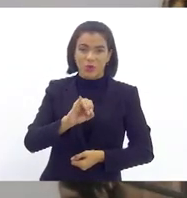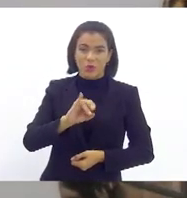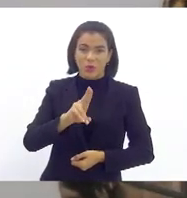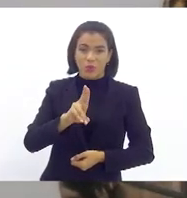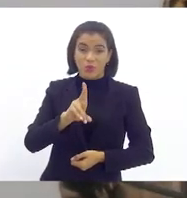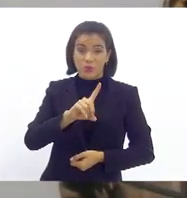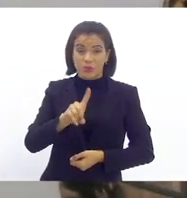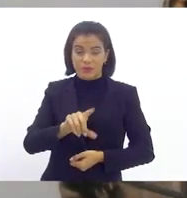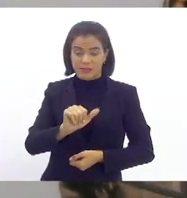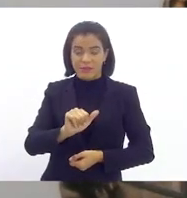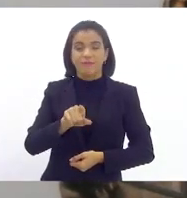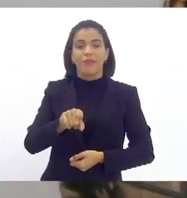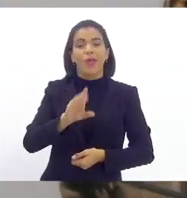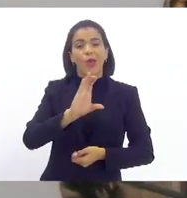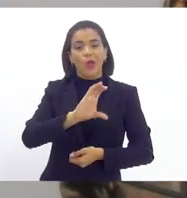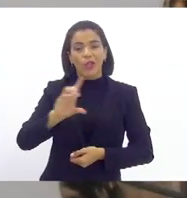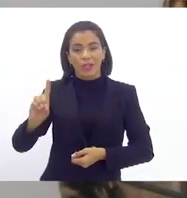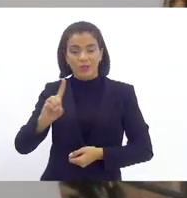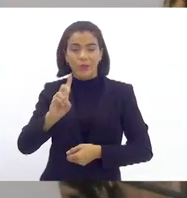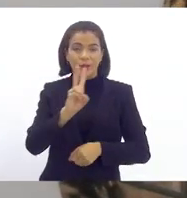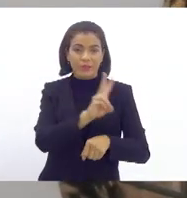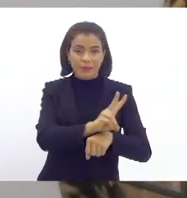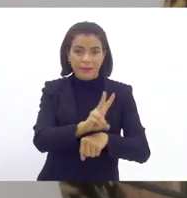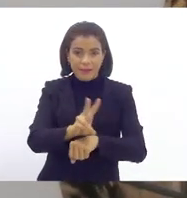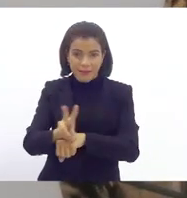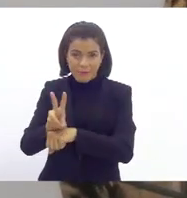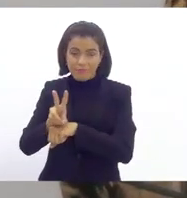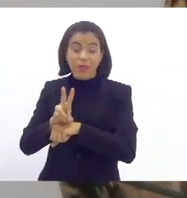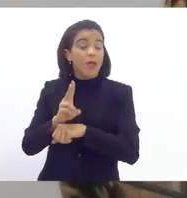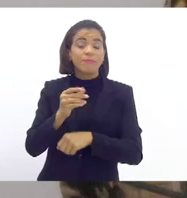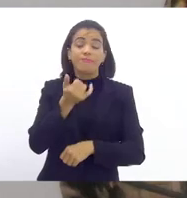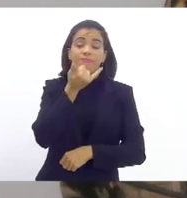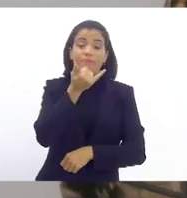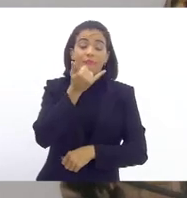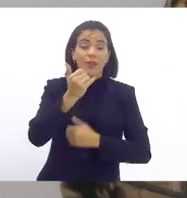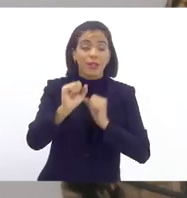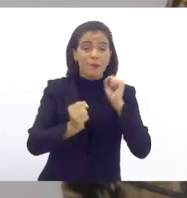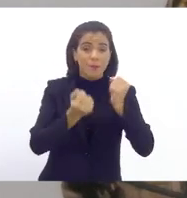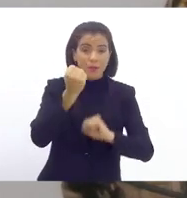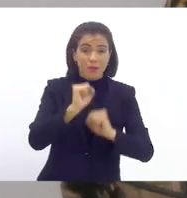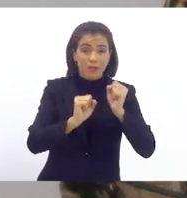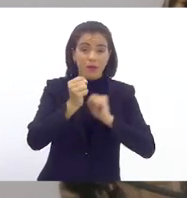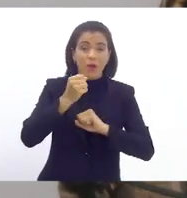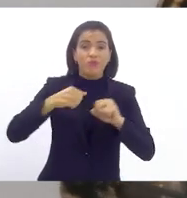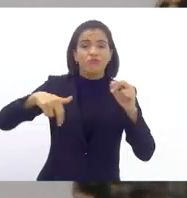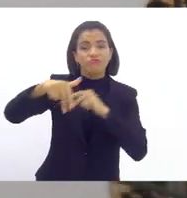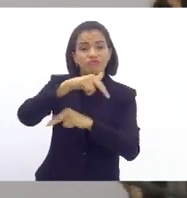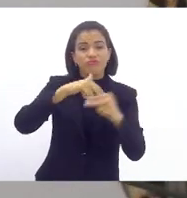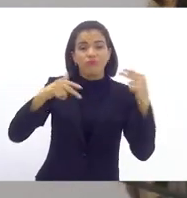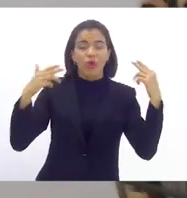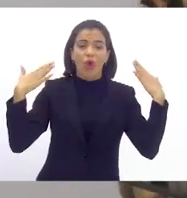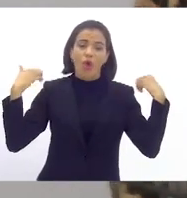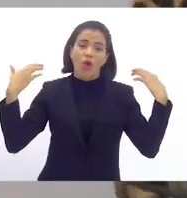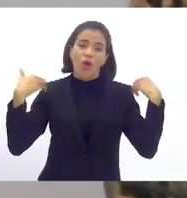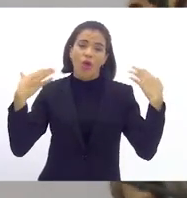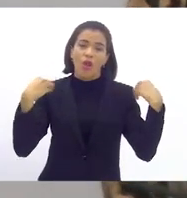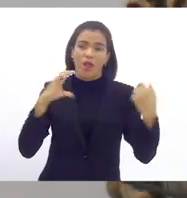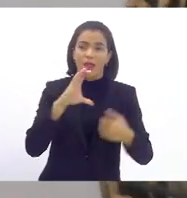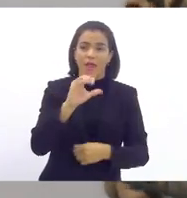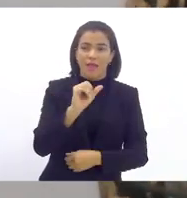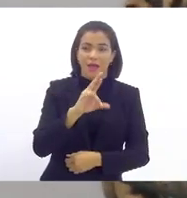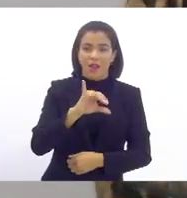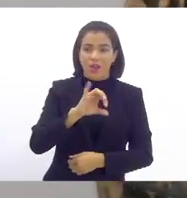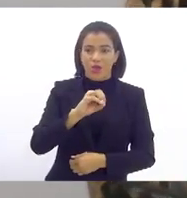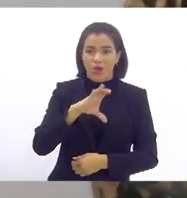que é coordenadora de proteção de produção Rolê Carioca, da Rolê Carioca. Deixa eu anunciar mais depois.